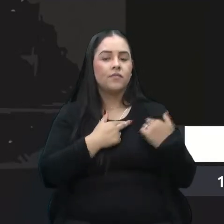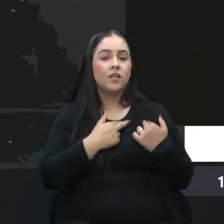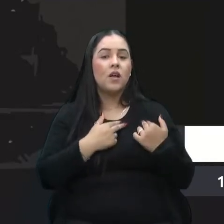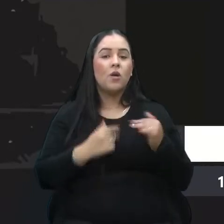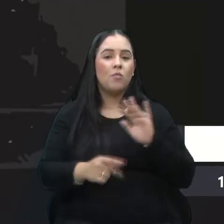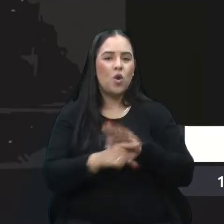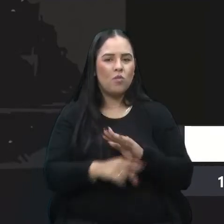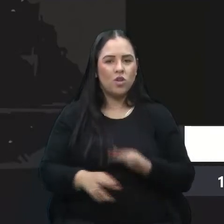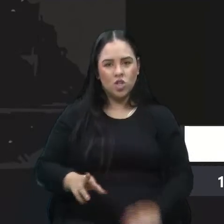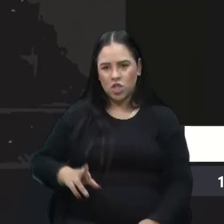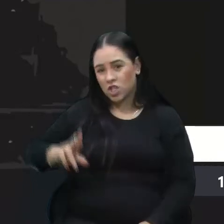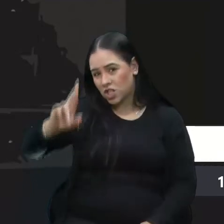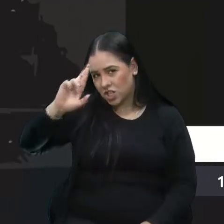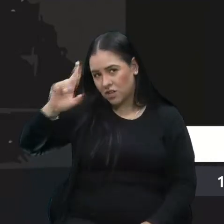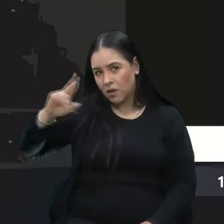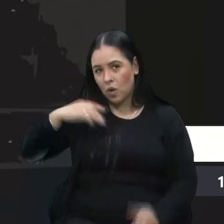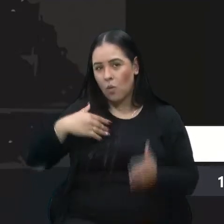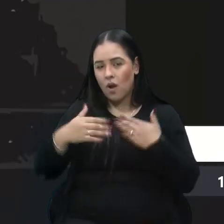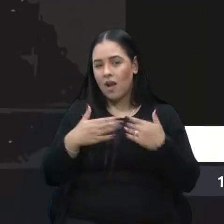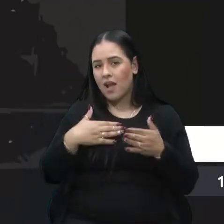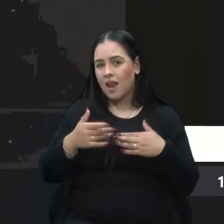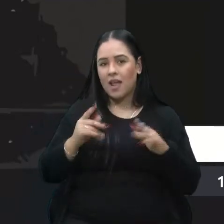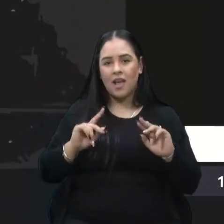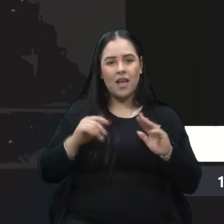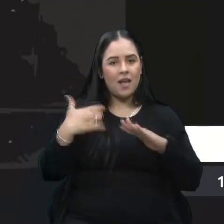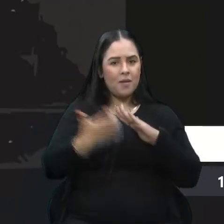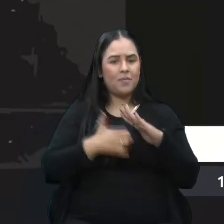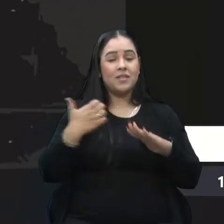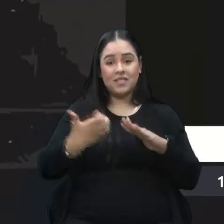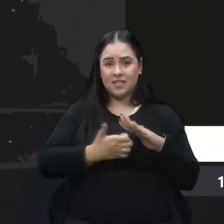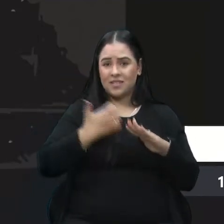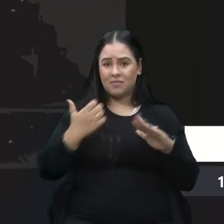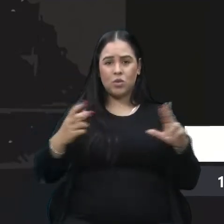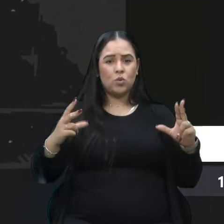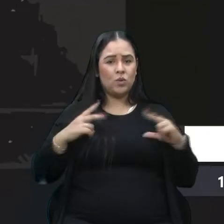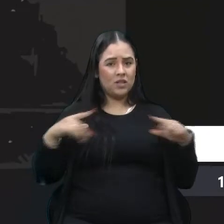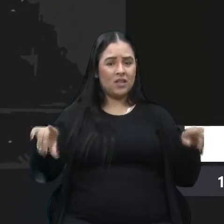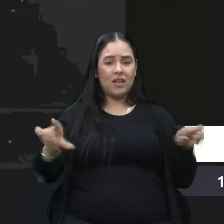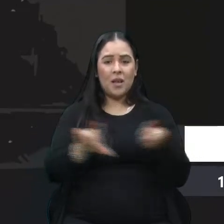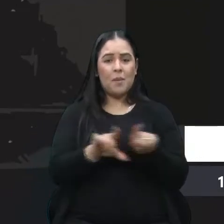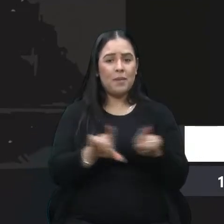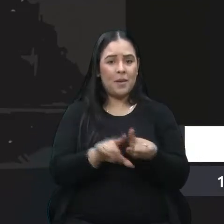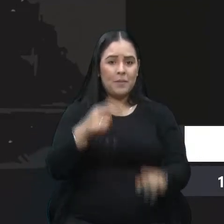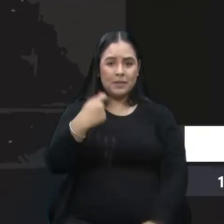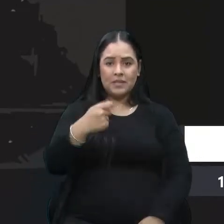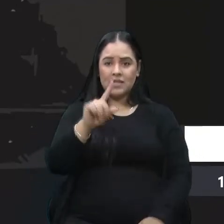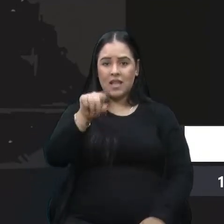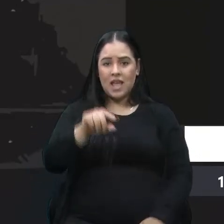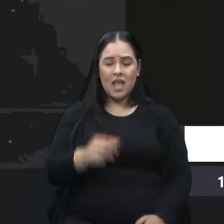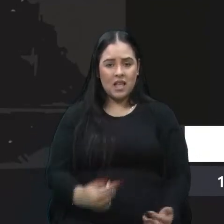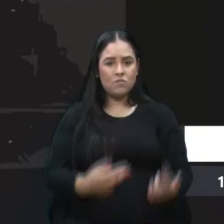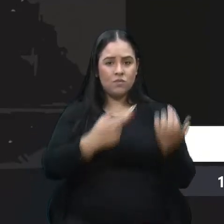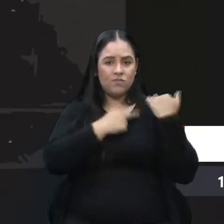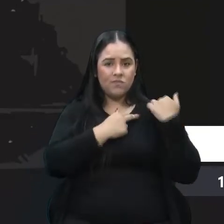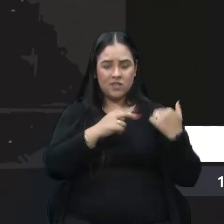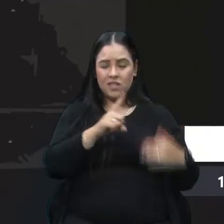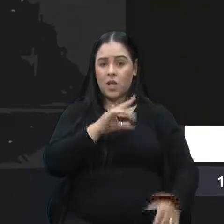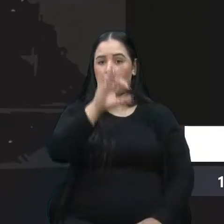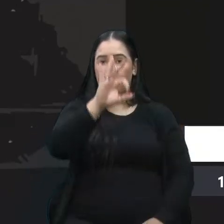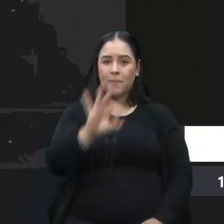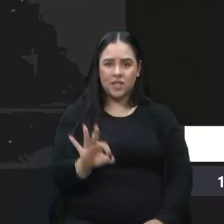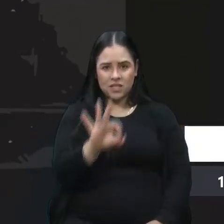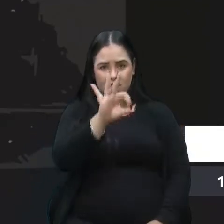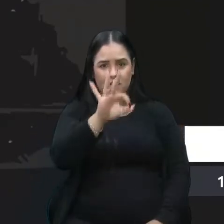patronal. Como qualquer empresa da iniciativa privada precisa e é responsável por um percentual